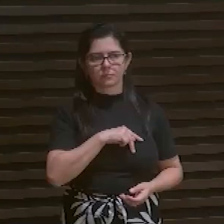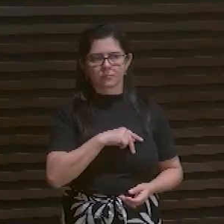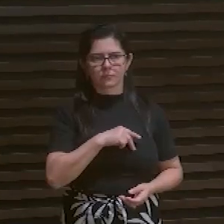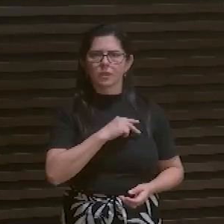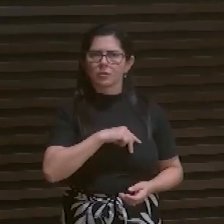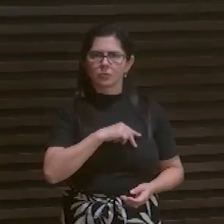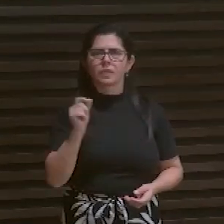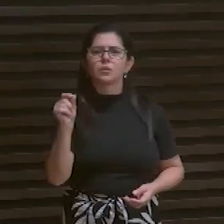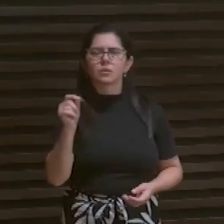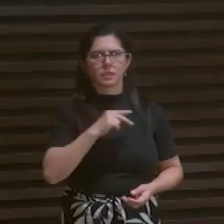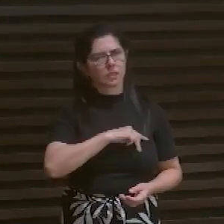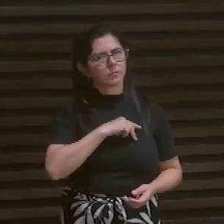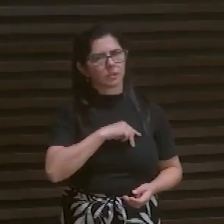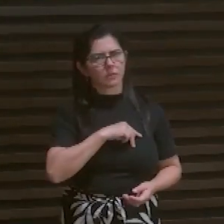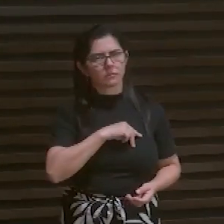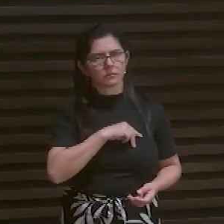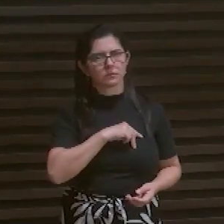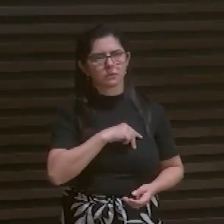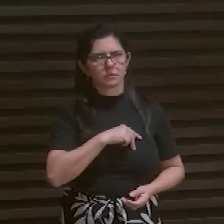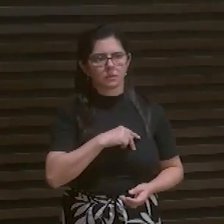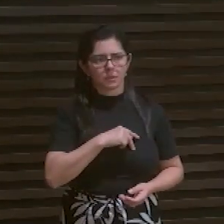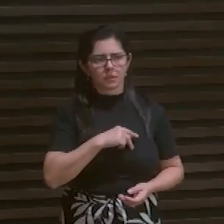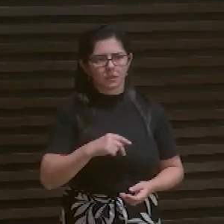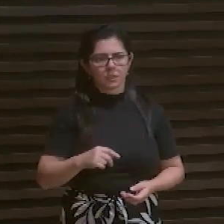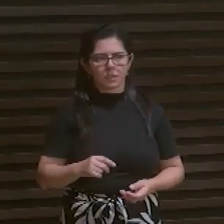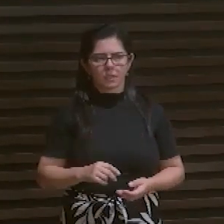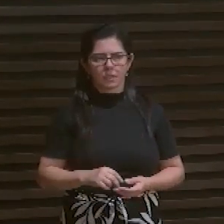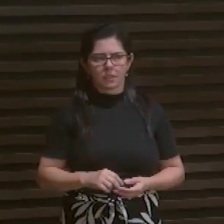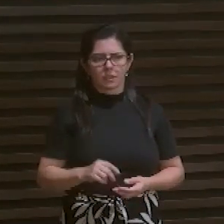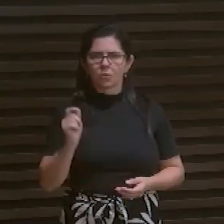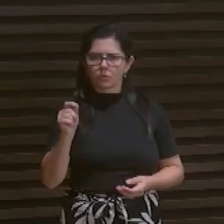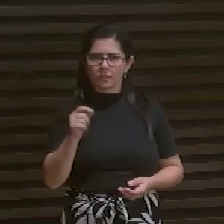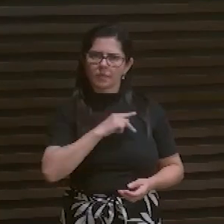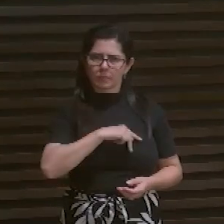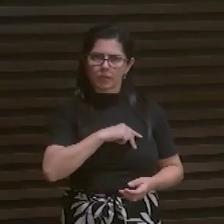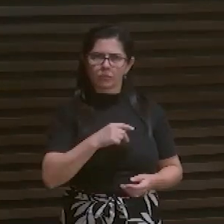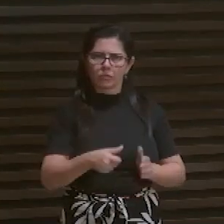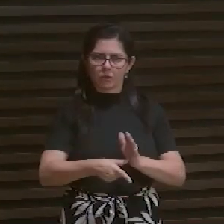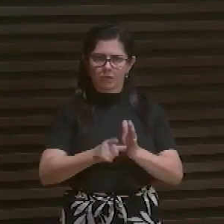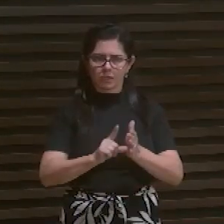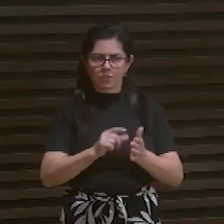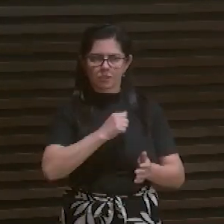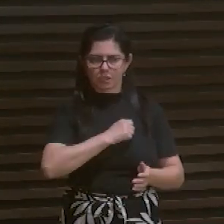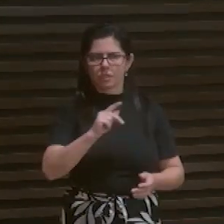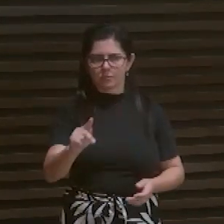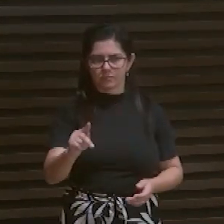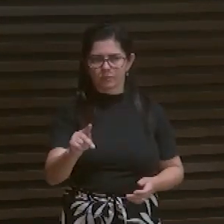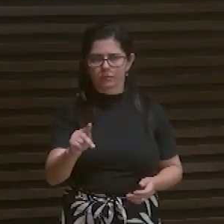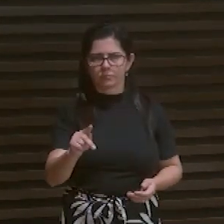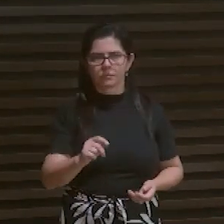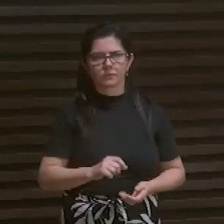Paulo? E ele se coloca antes disso, o que é Paulo, antes de Apolo, para mostrar porque Paulo era um apóstolo, Paulo e Apolo não